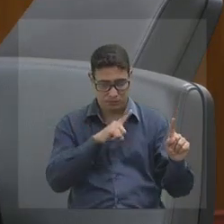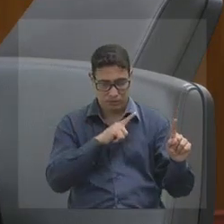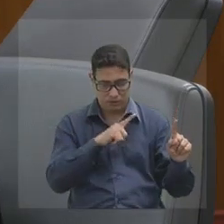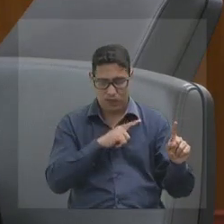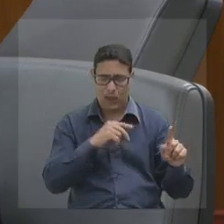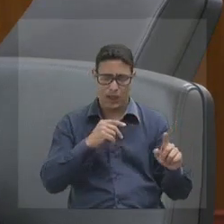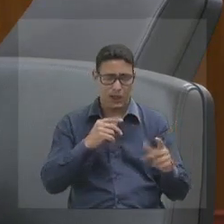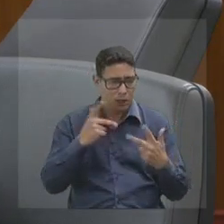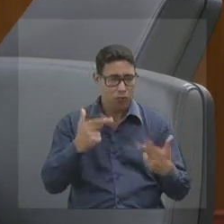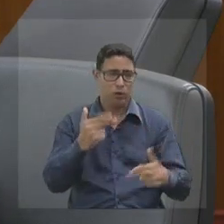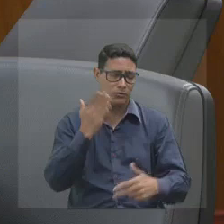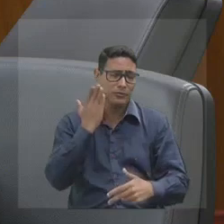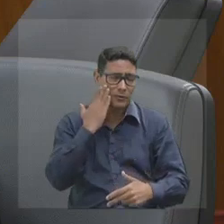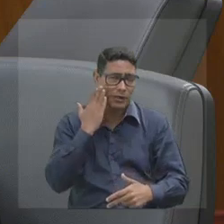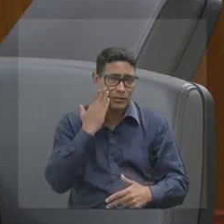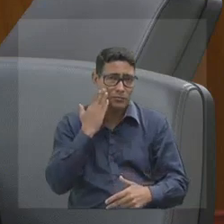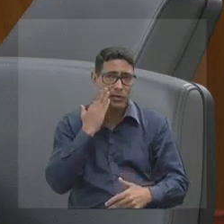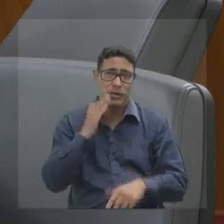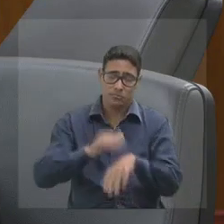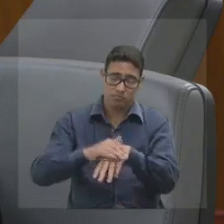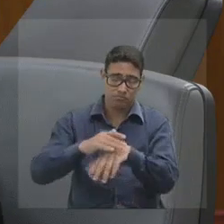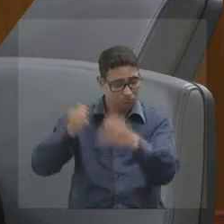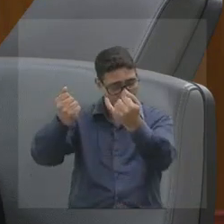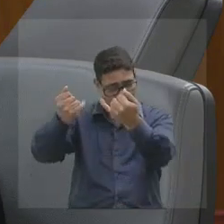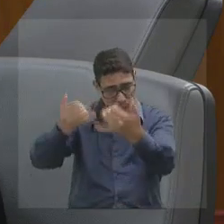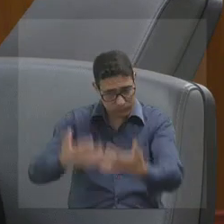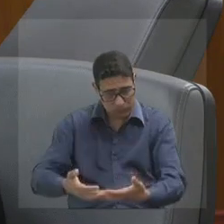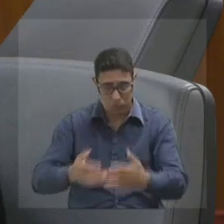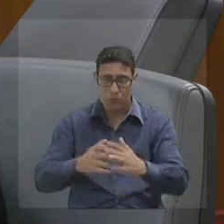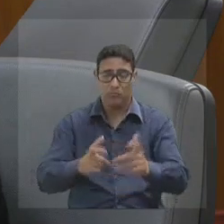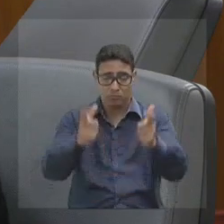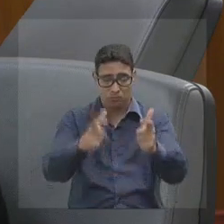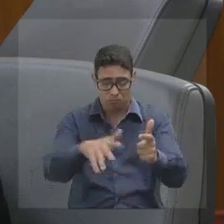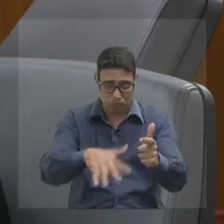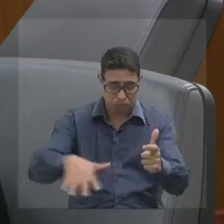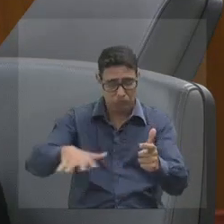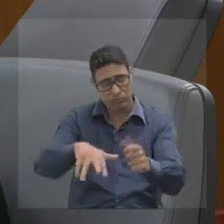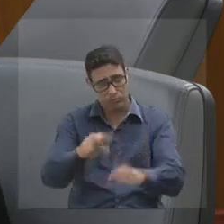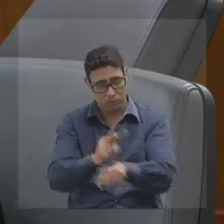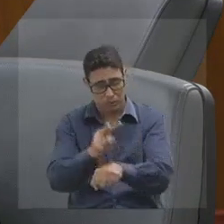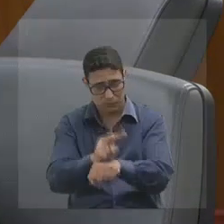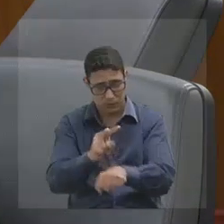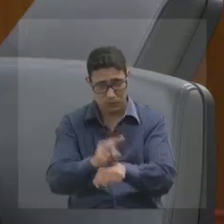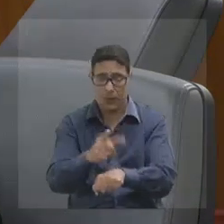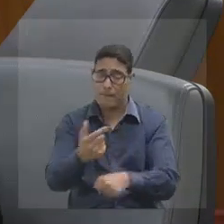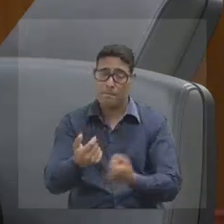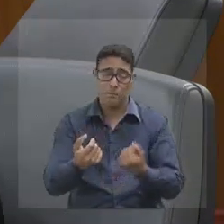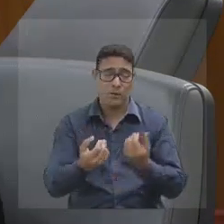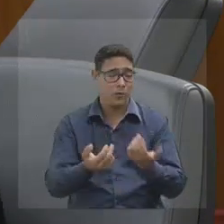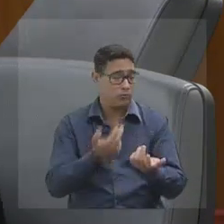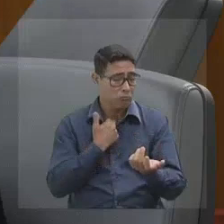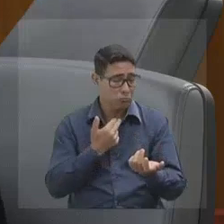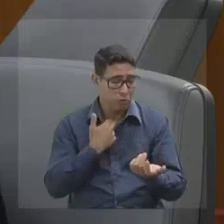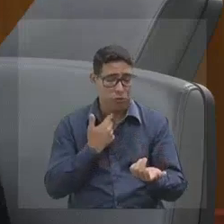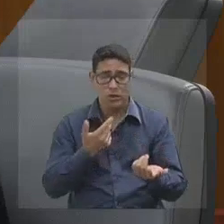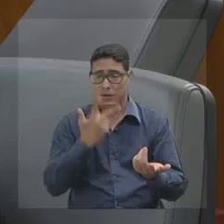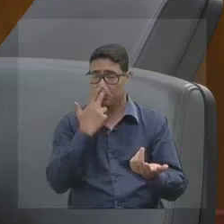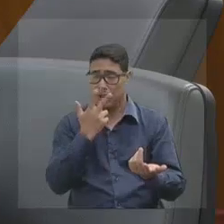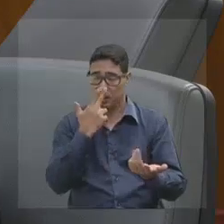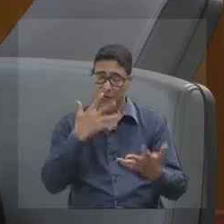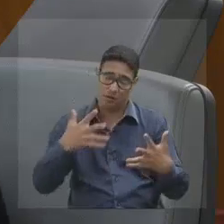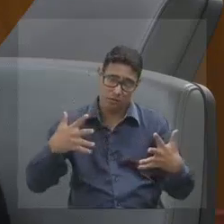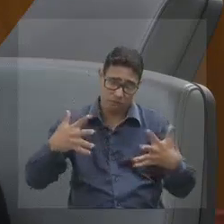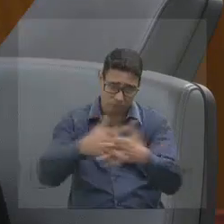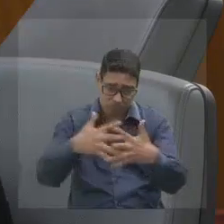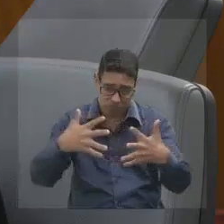mesmo entendimento é de você que a gente é as unidades conservação elas não podem ser um instrumento de conflito nem